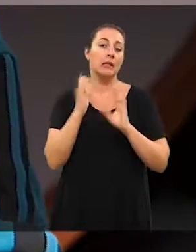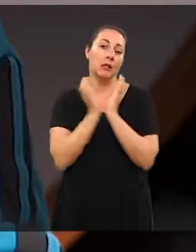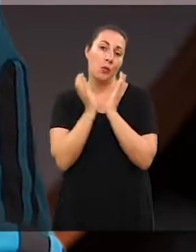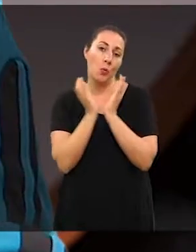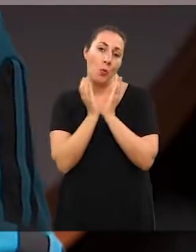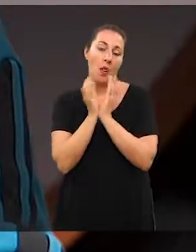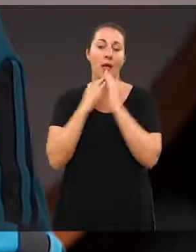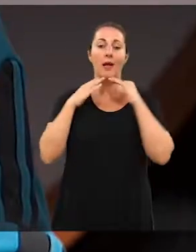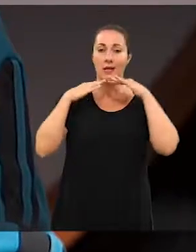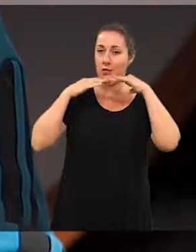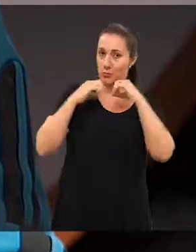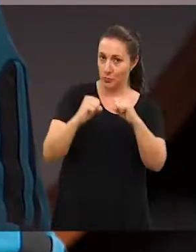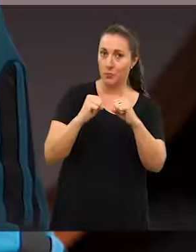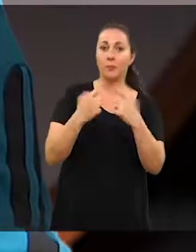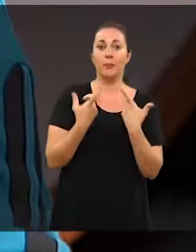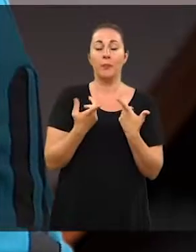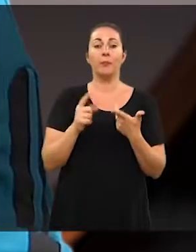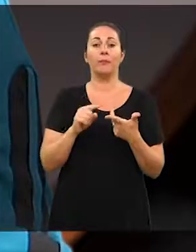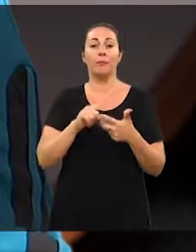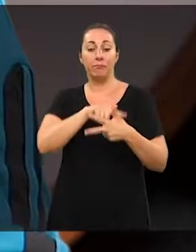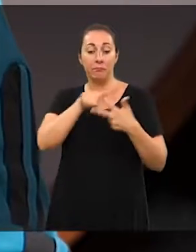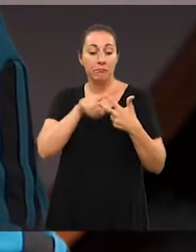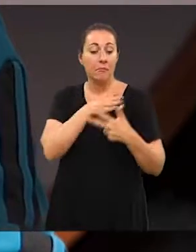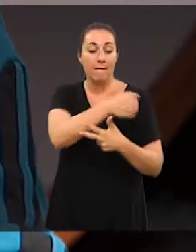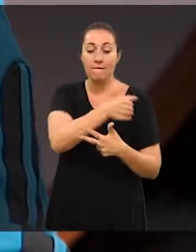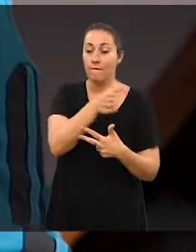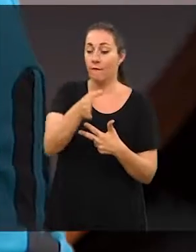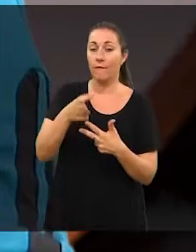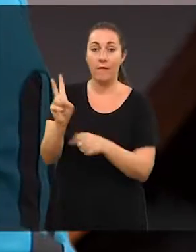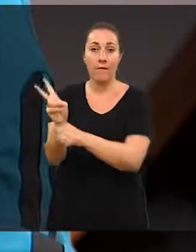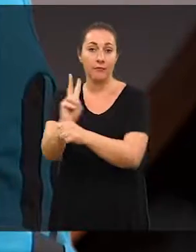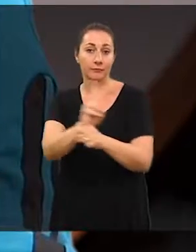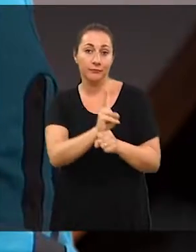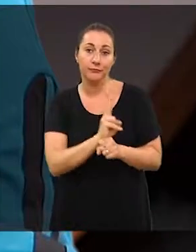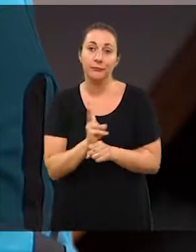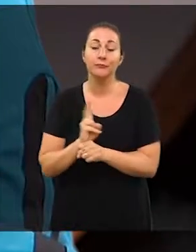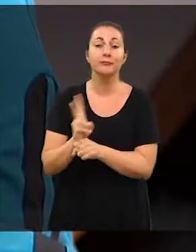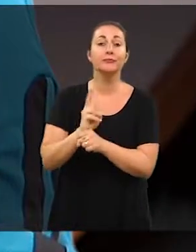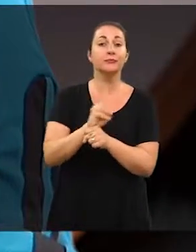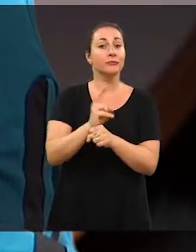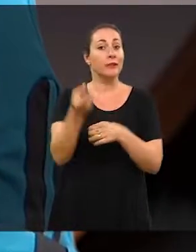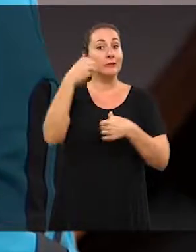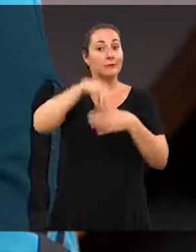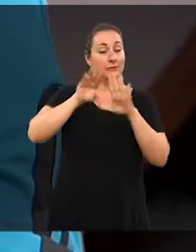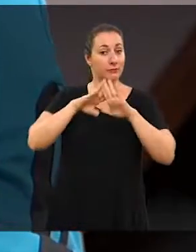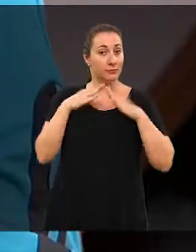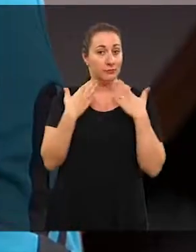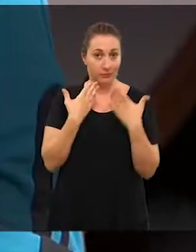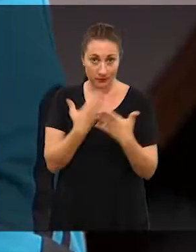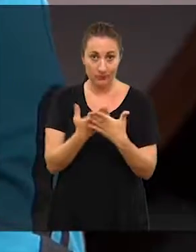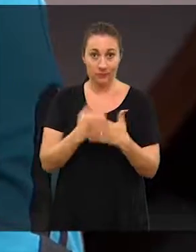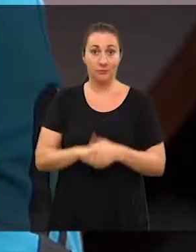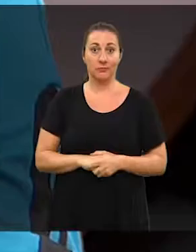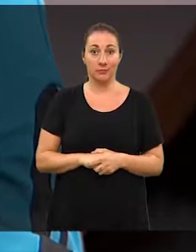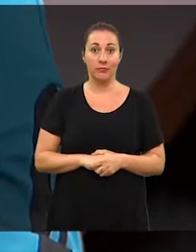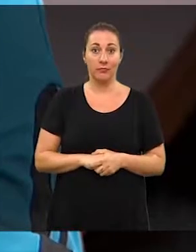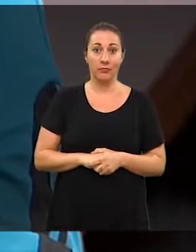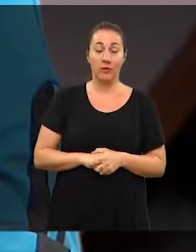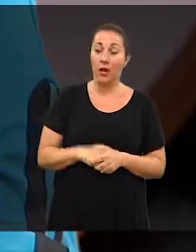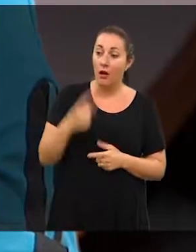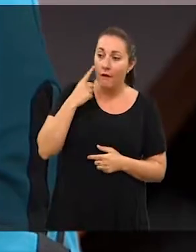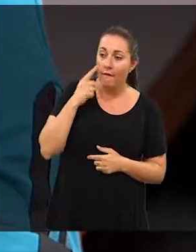da 15ª e passam, cada um faz o seu trabalho na escola, cada um vai